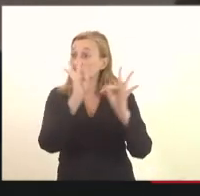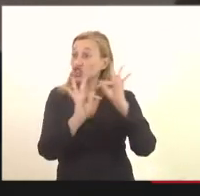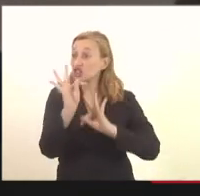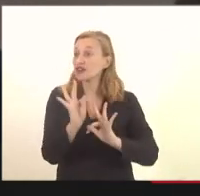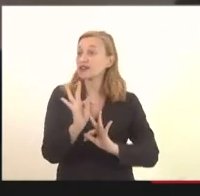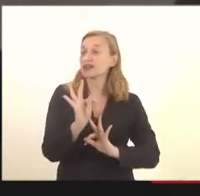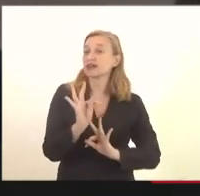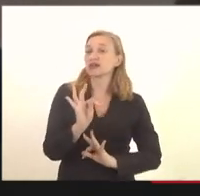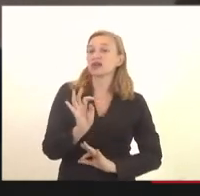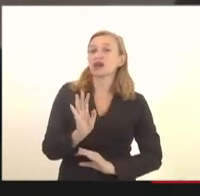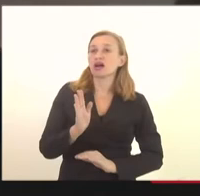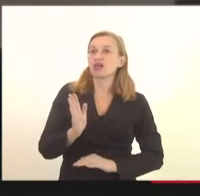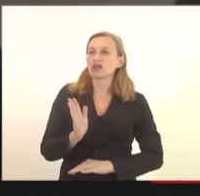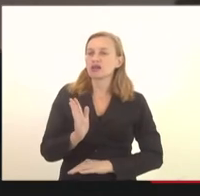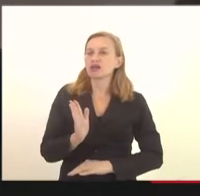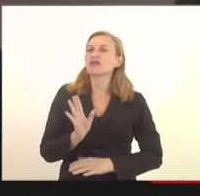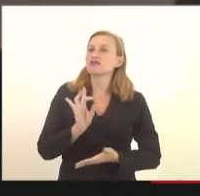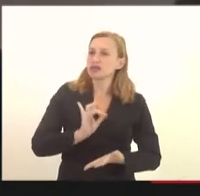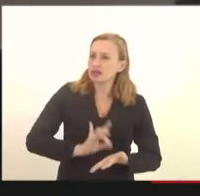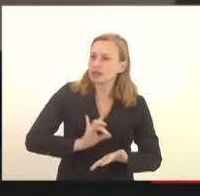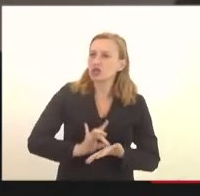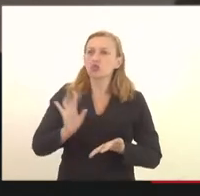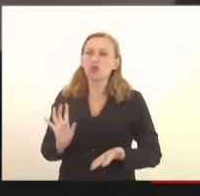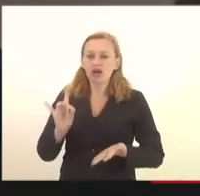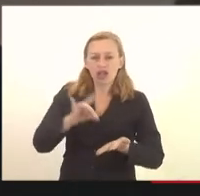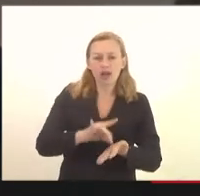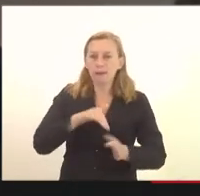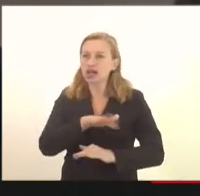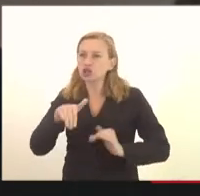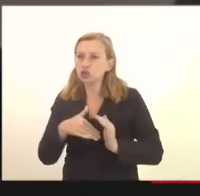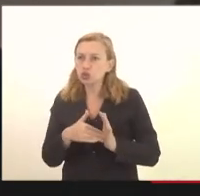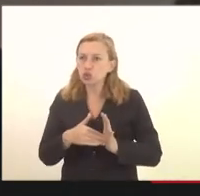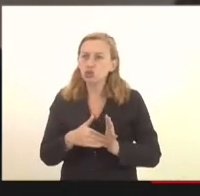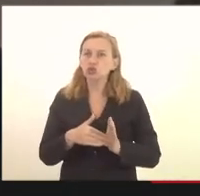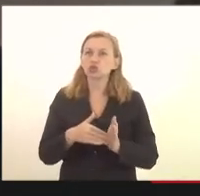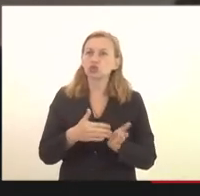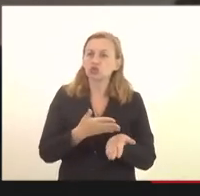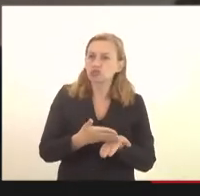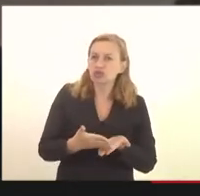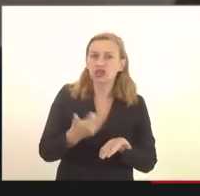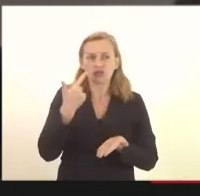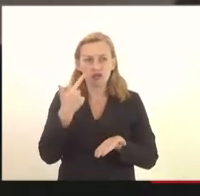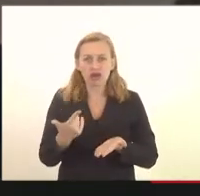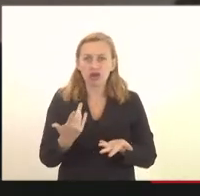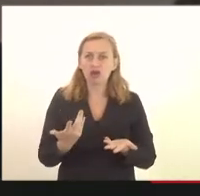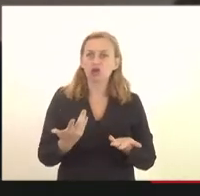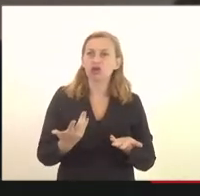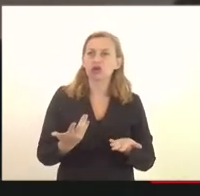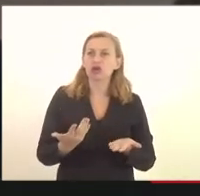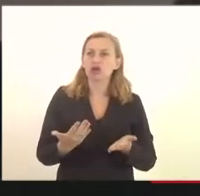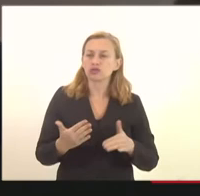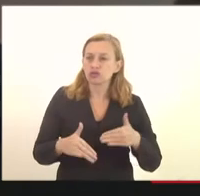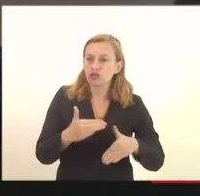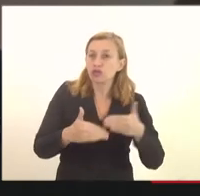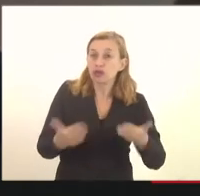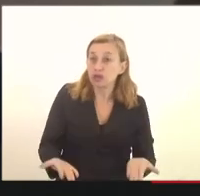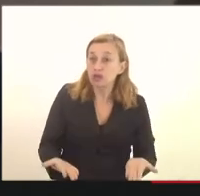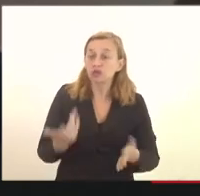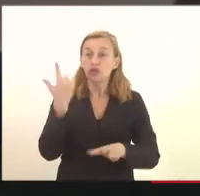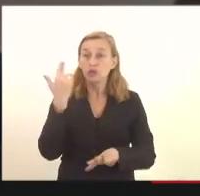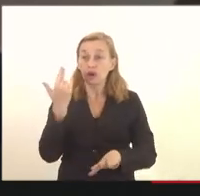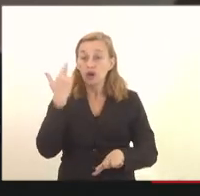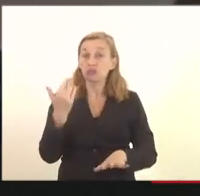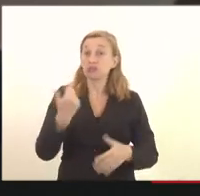necessário, e até que isso seja realmente uma realidade para toda e comece a fazer efeito globalmente, nós vamos ter que ainda ter